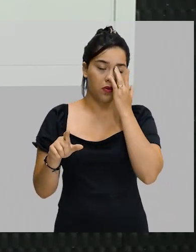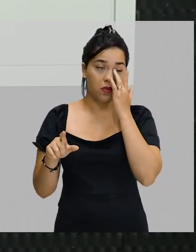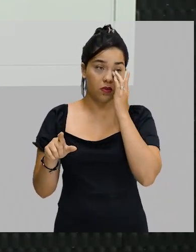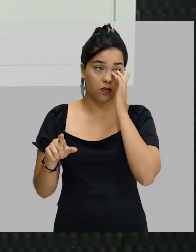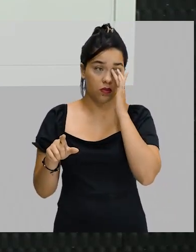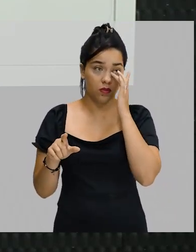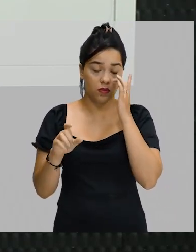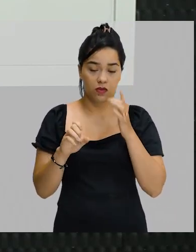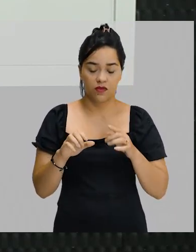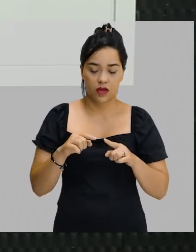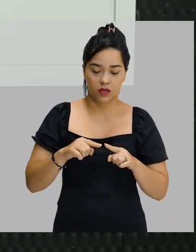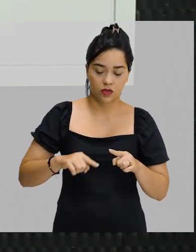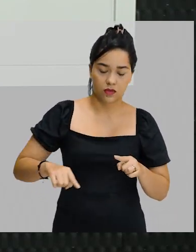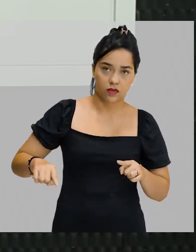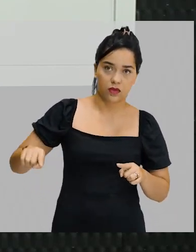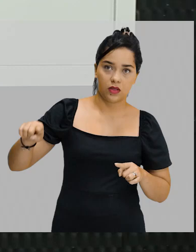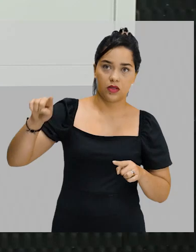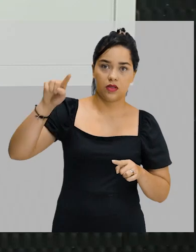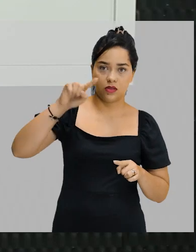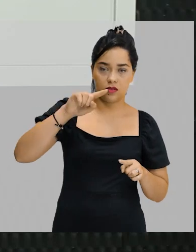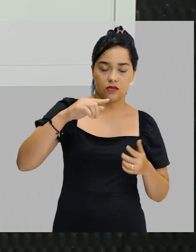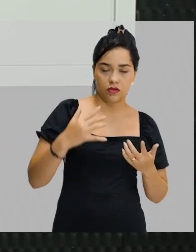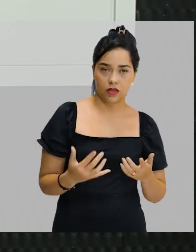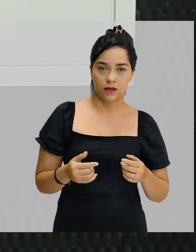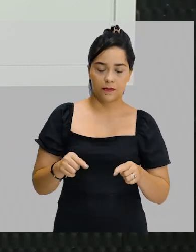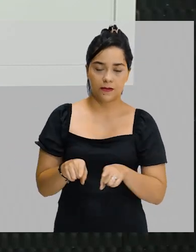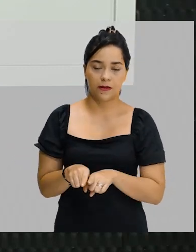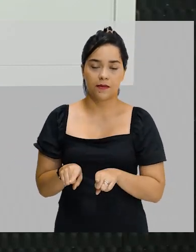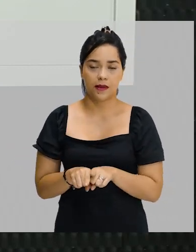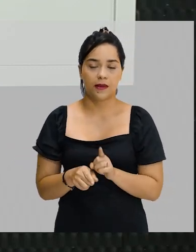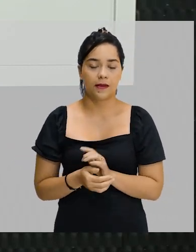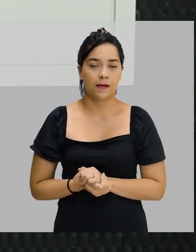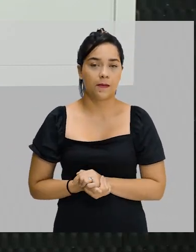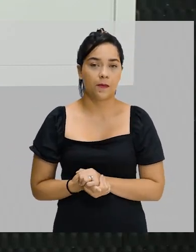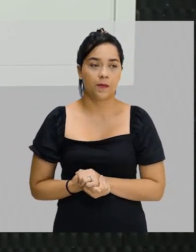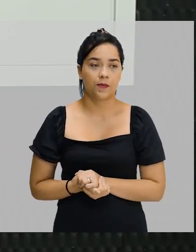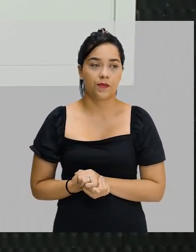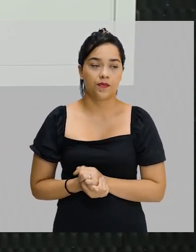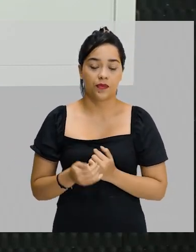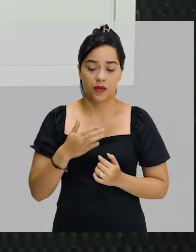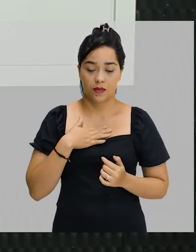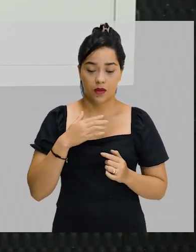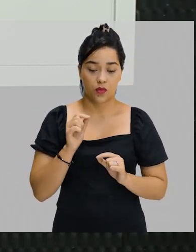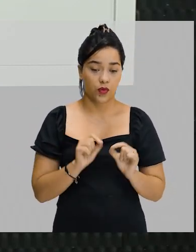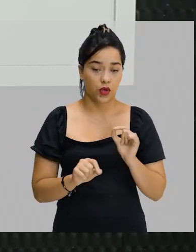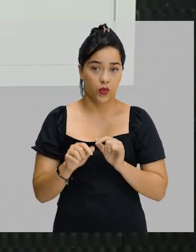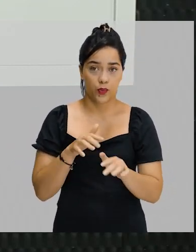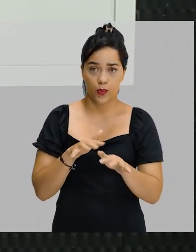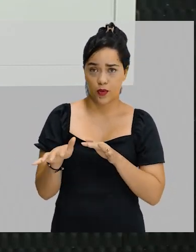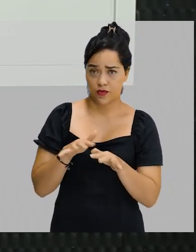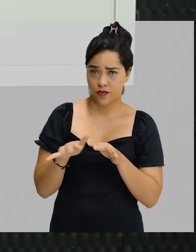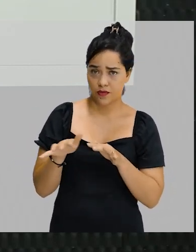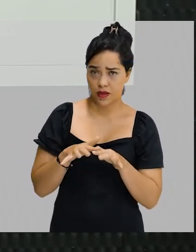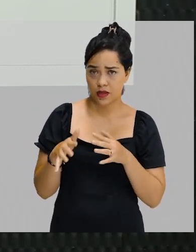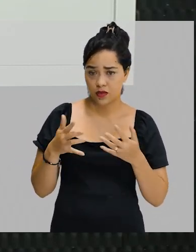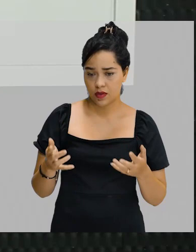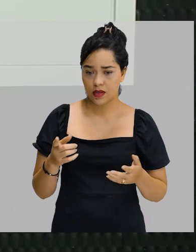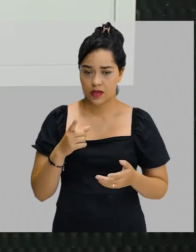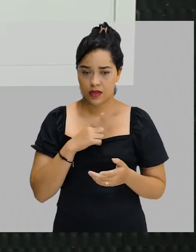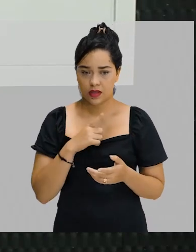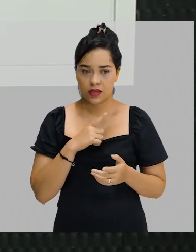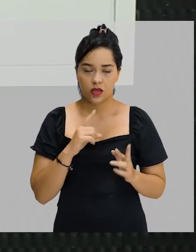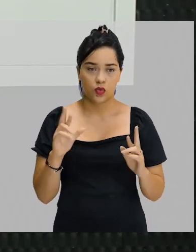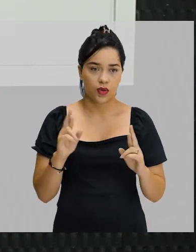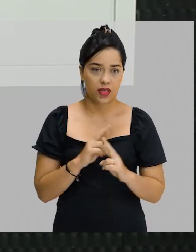Ó, como ela vai subindo, vai aumentando o ângulo. Ok? Lá embaixo, a minha partícula, o movimento que seria, né,